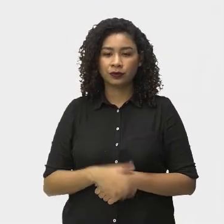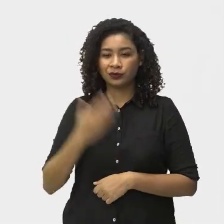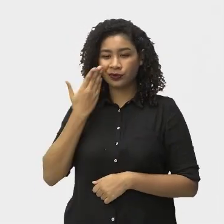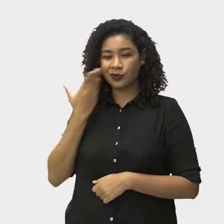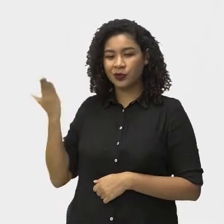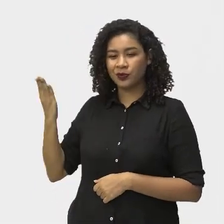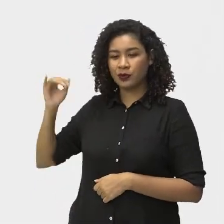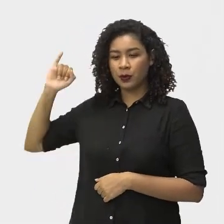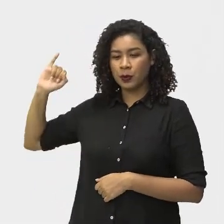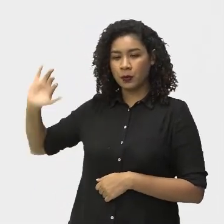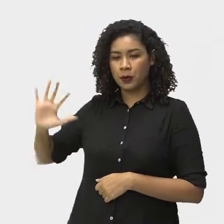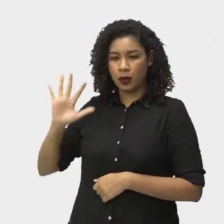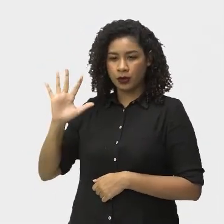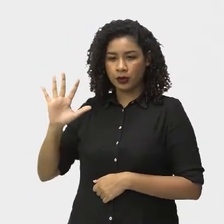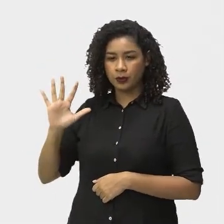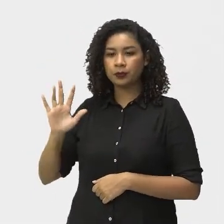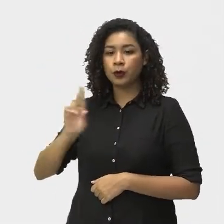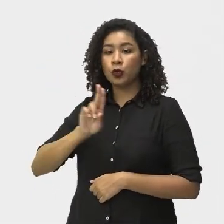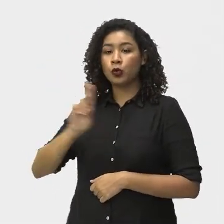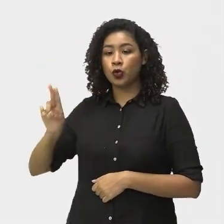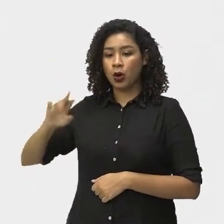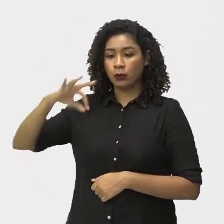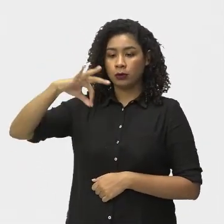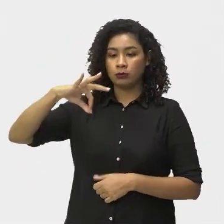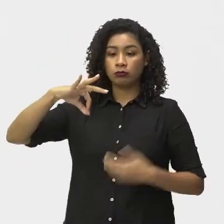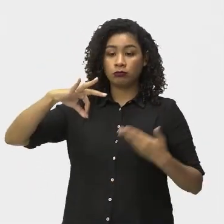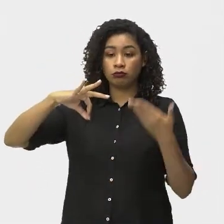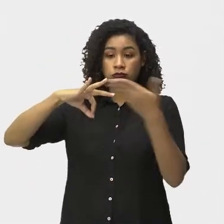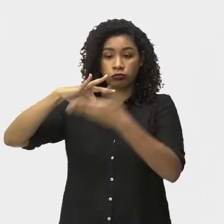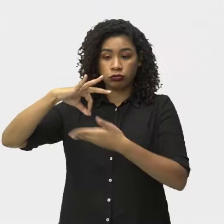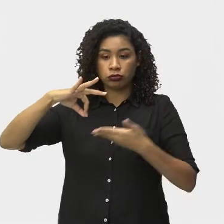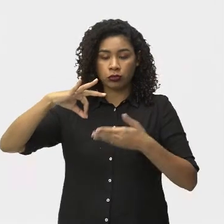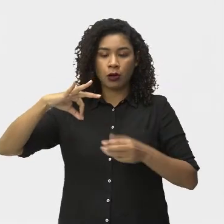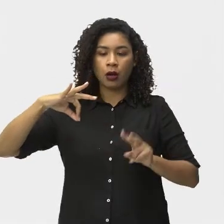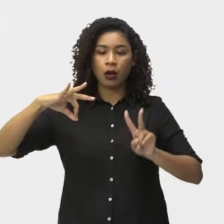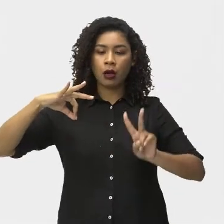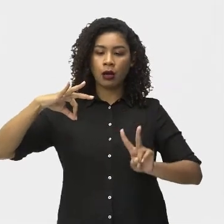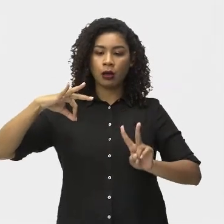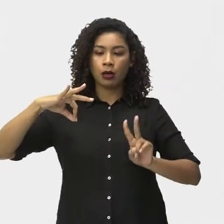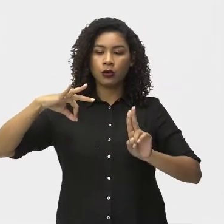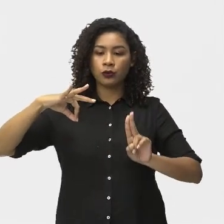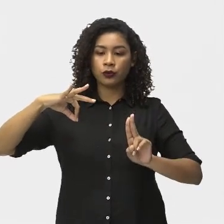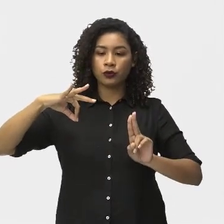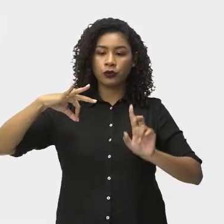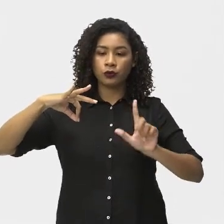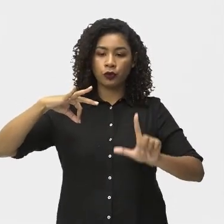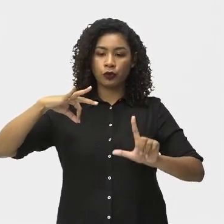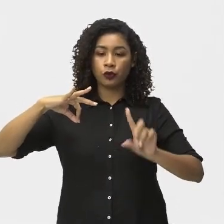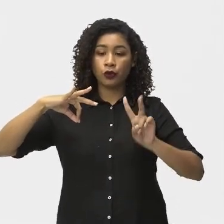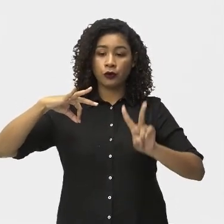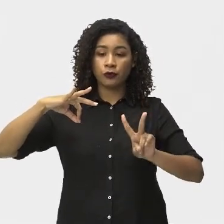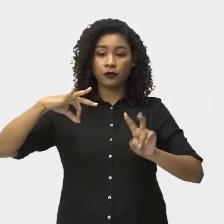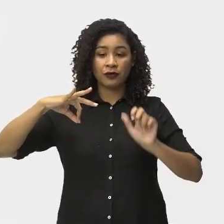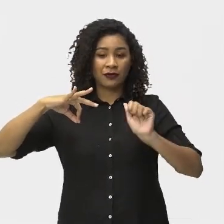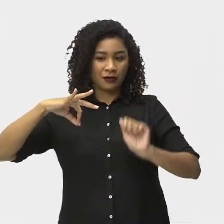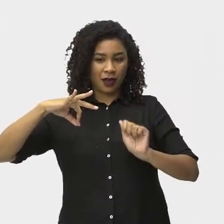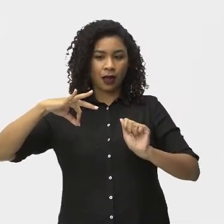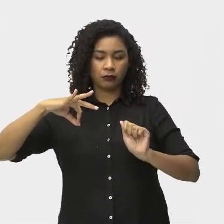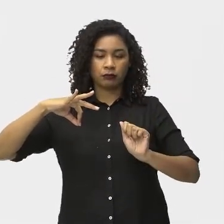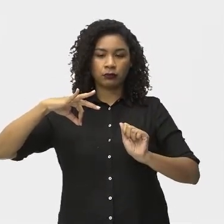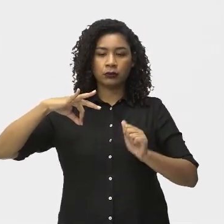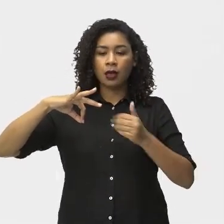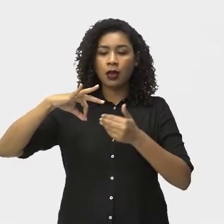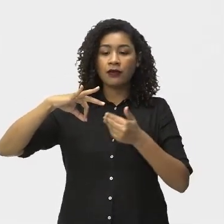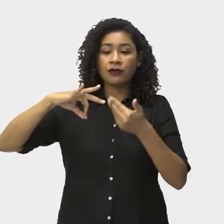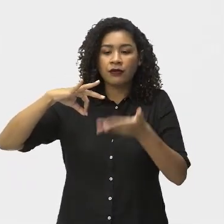na imagem, nós temos aí a vulva, certo? Olha aí. Ou pudendo, que é o conjunto dessas estruturas que ficam ali externas,